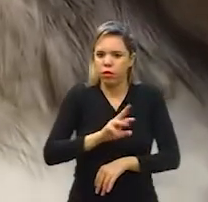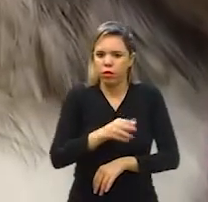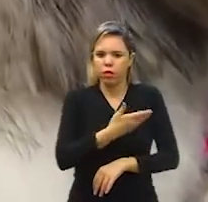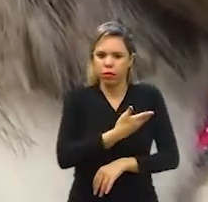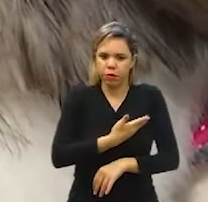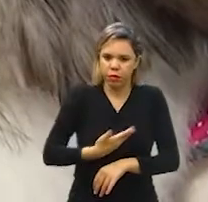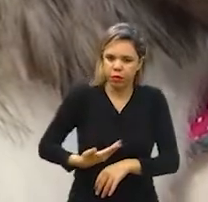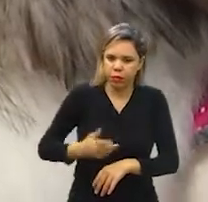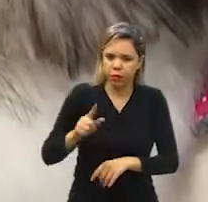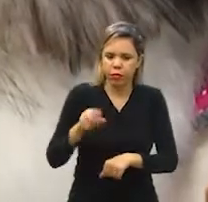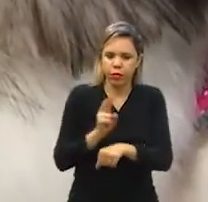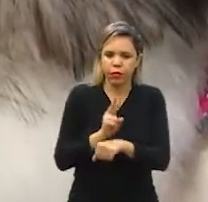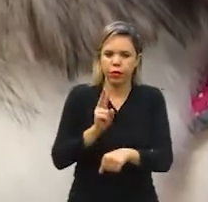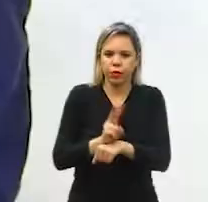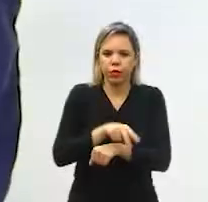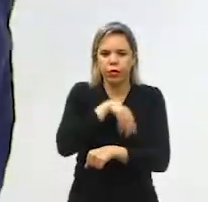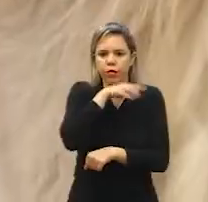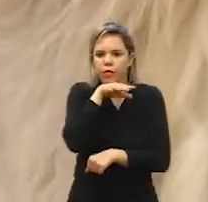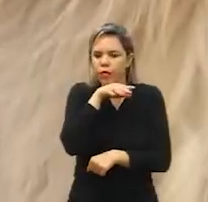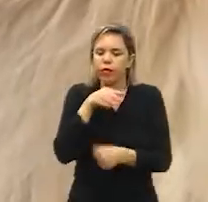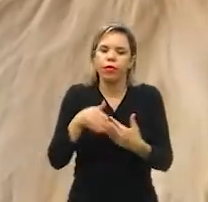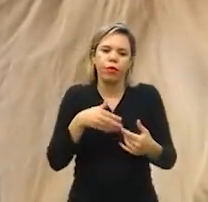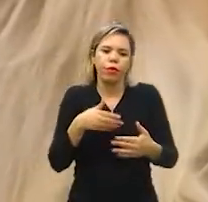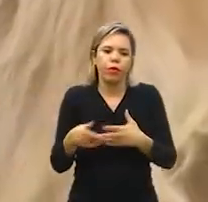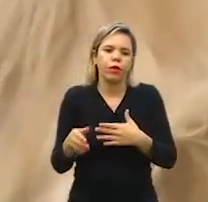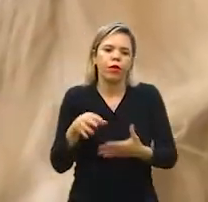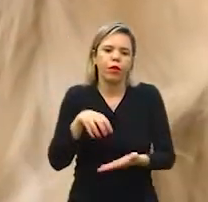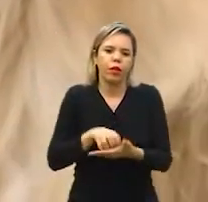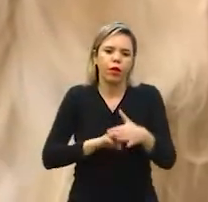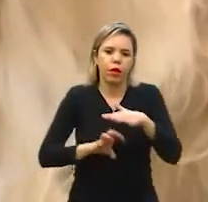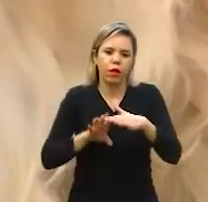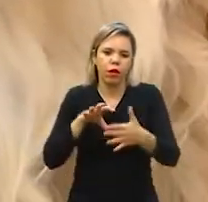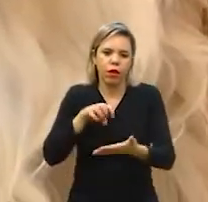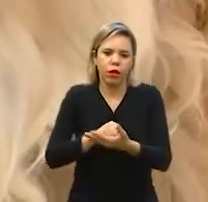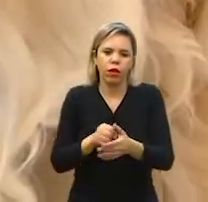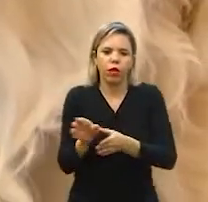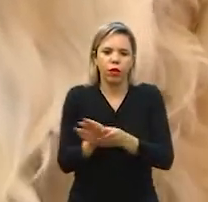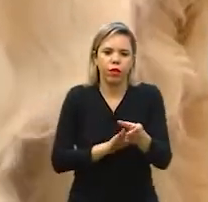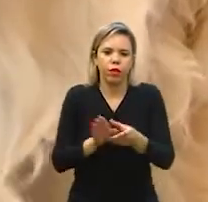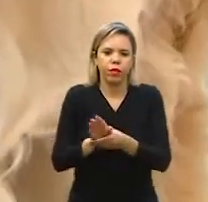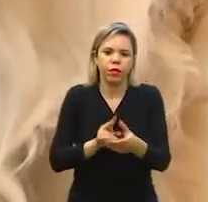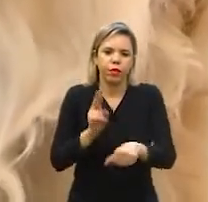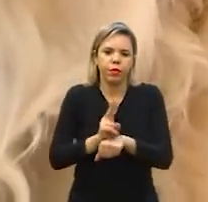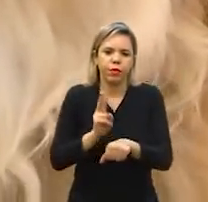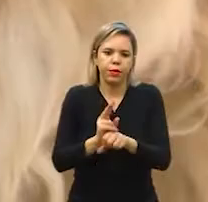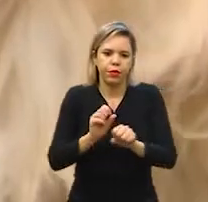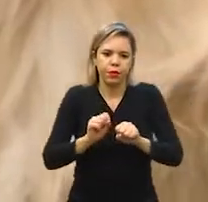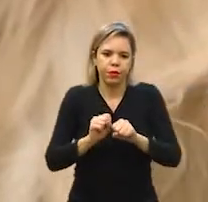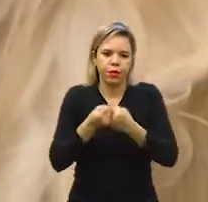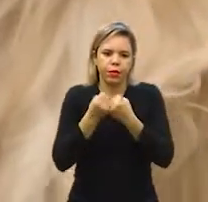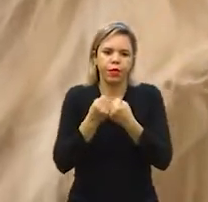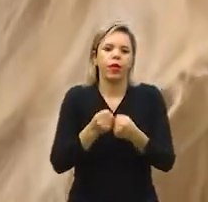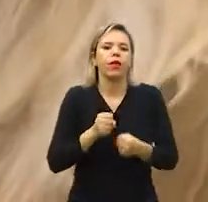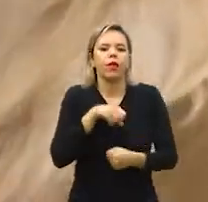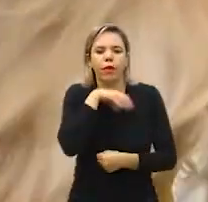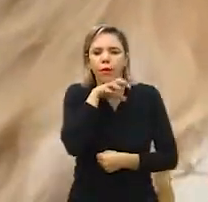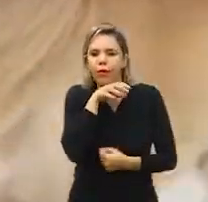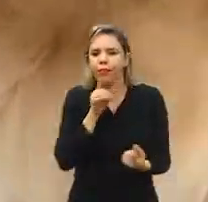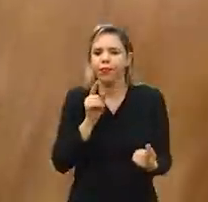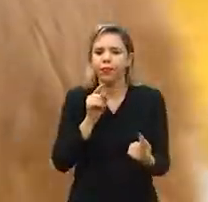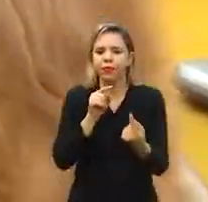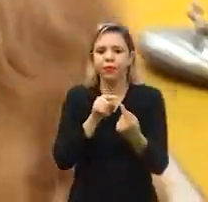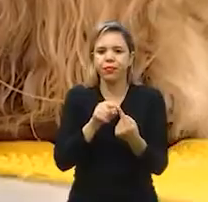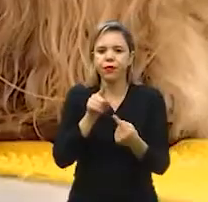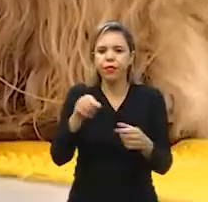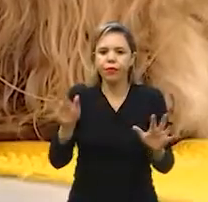Organizações não-governamentais e protetores Independentes cadastrados no Conselho Municipal de proteção e defesa dos